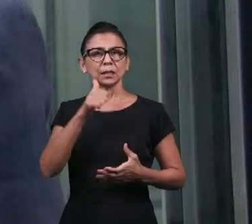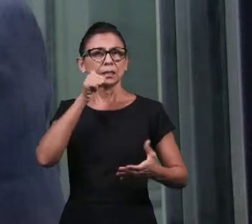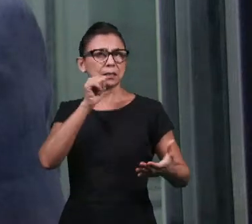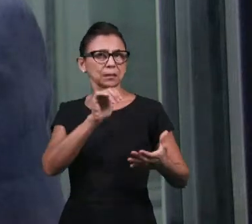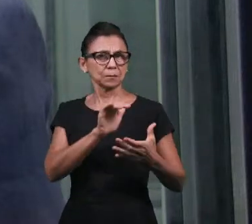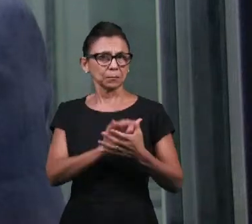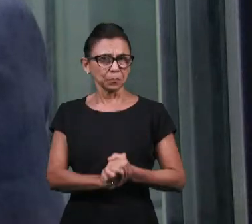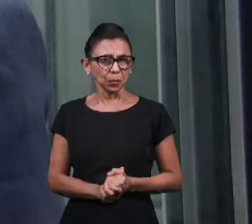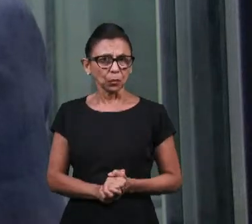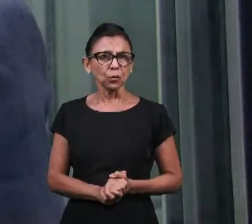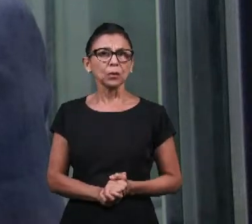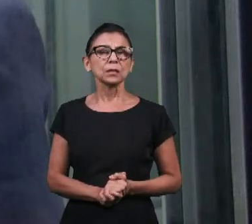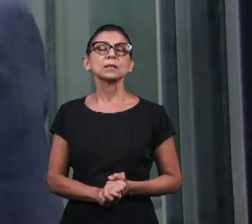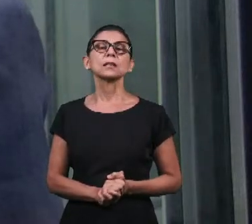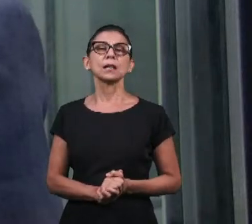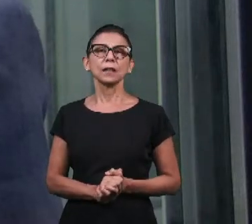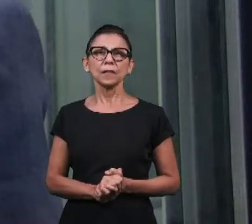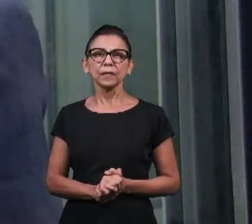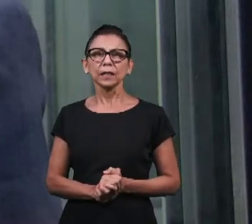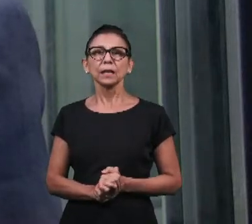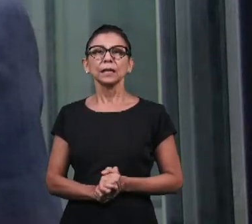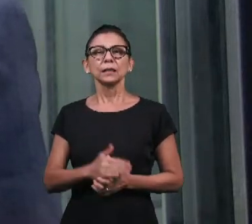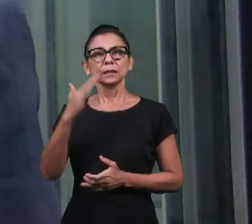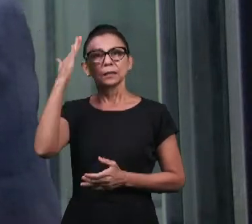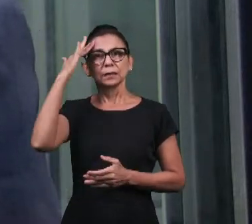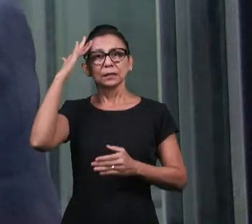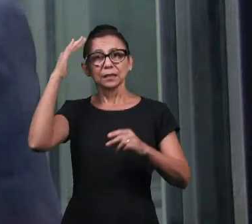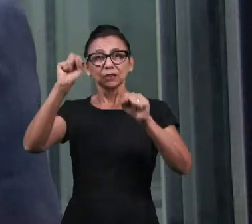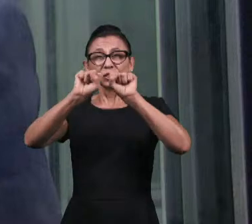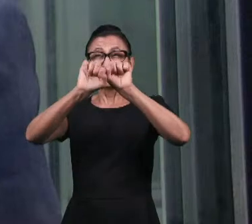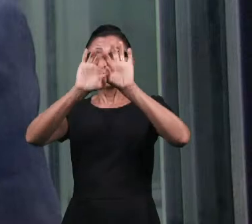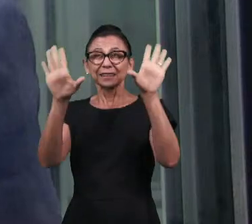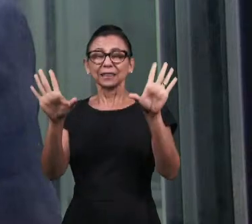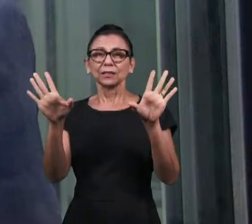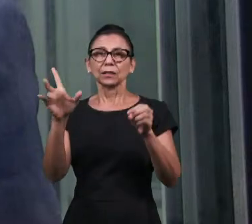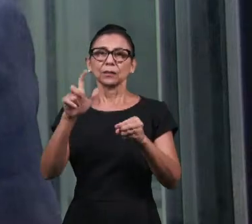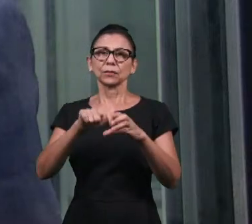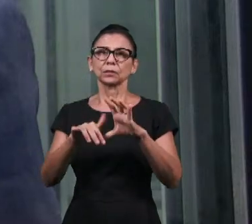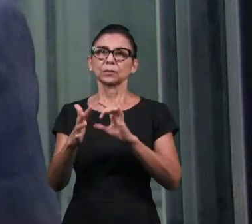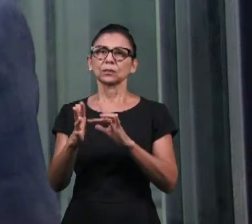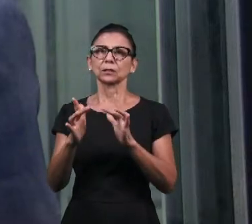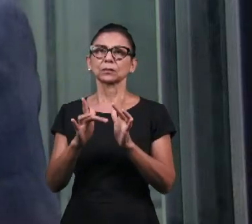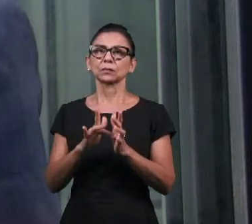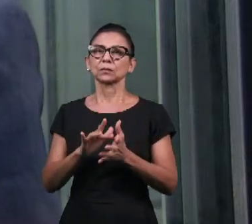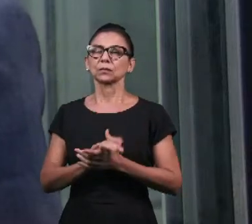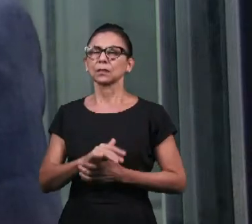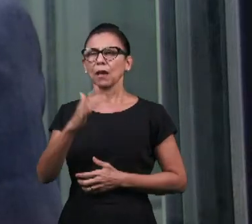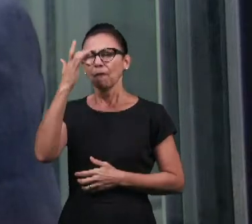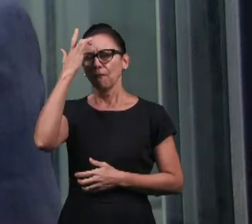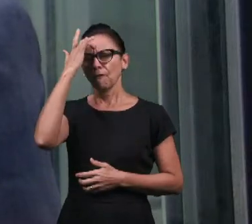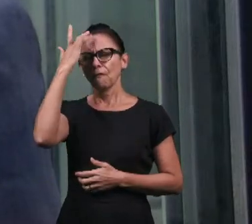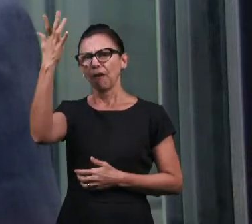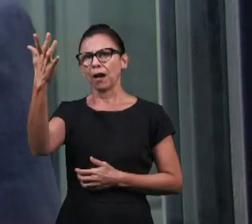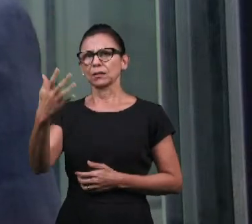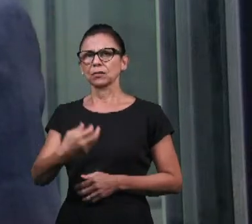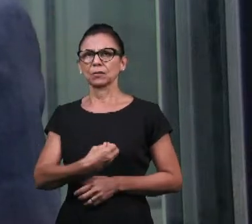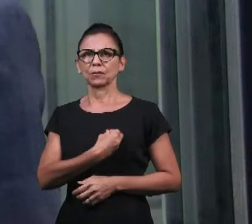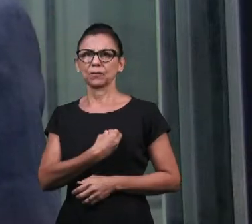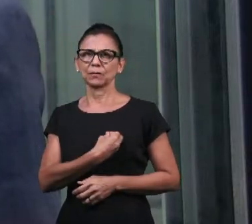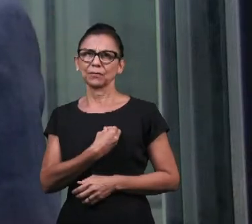convencido e esclarecido acerca da volta de Jesus, é muito mais fácil de conviver do que com uma